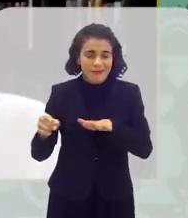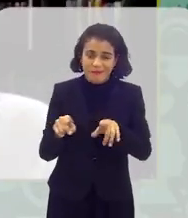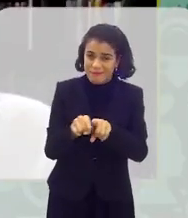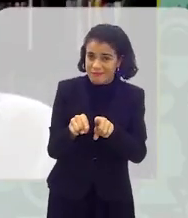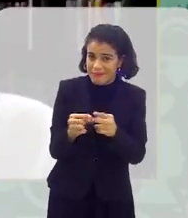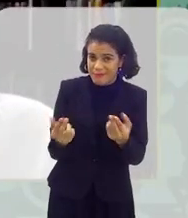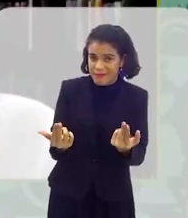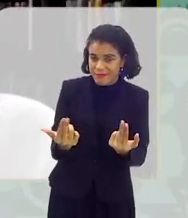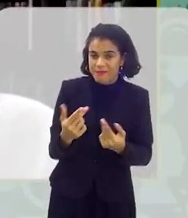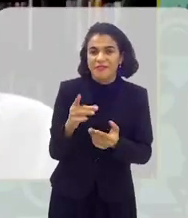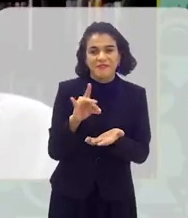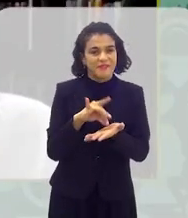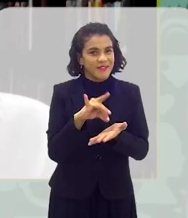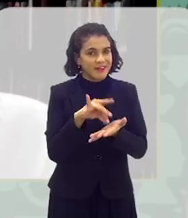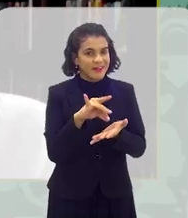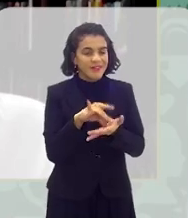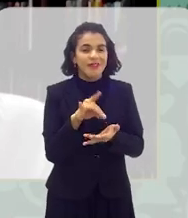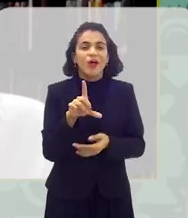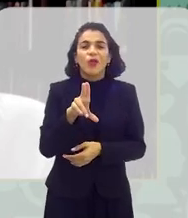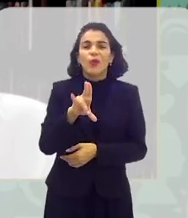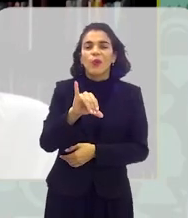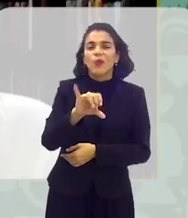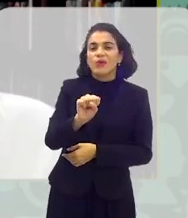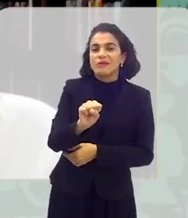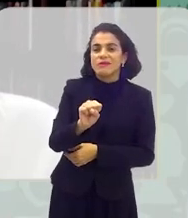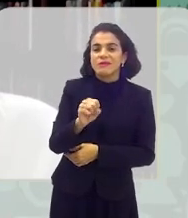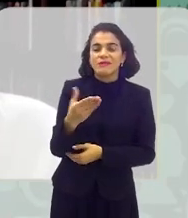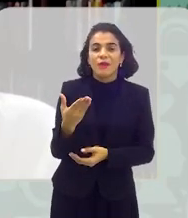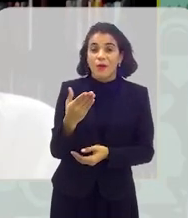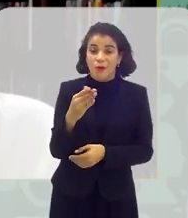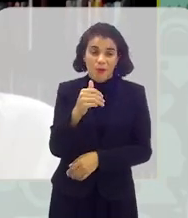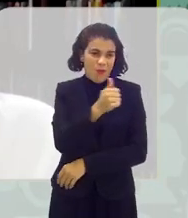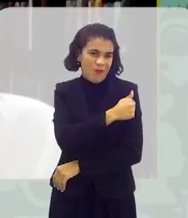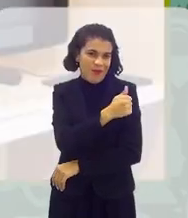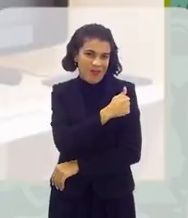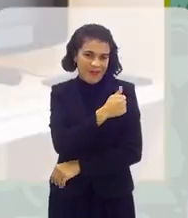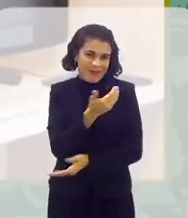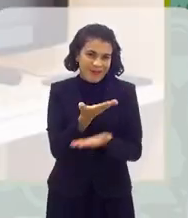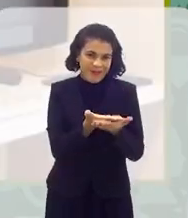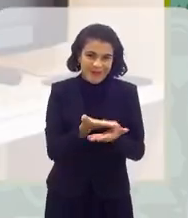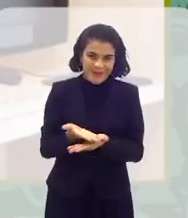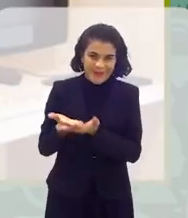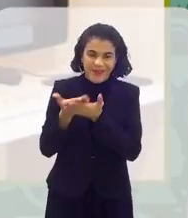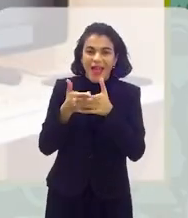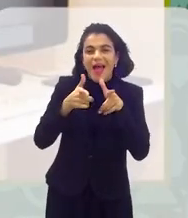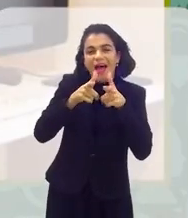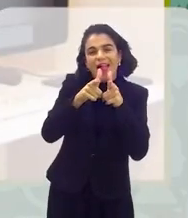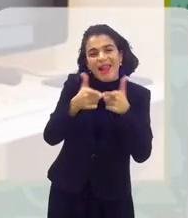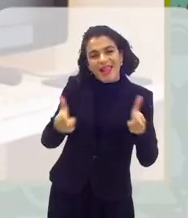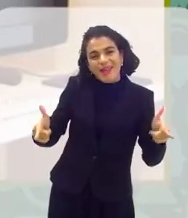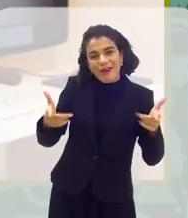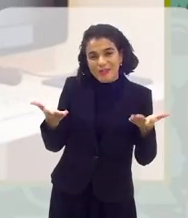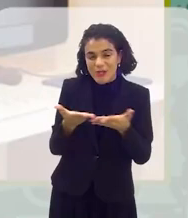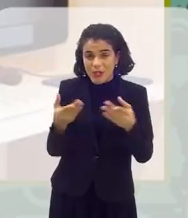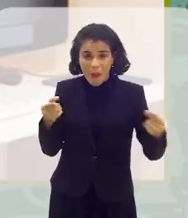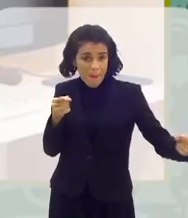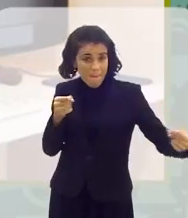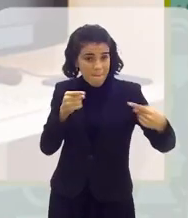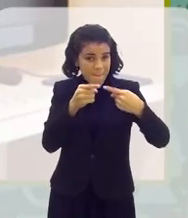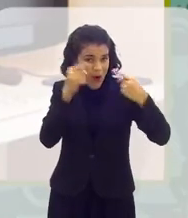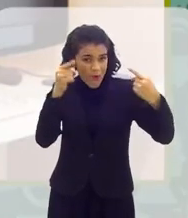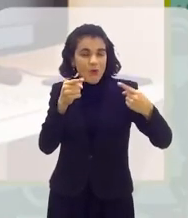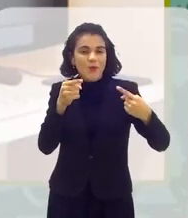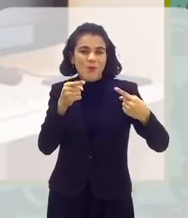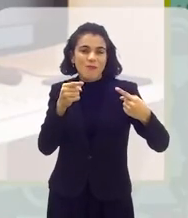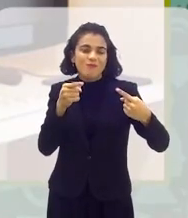dias e 10 semanas também é verdade e aí Luiz vamos lá o estudante vamos dizer na linguagem de hoje em dia